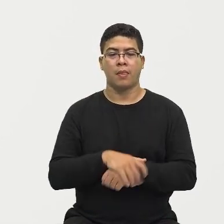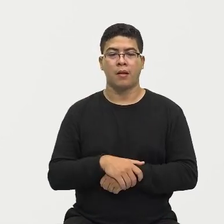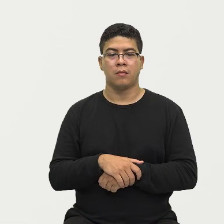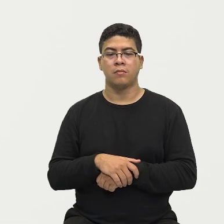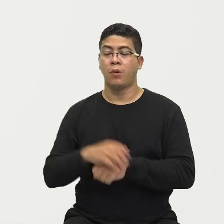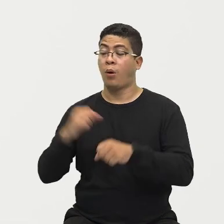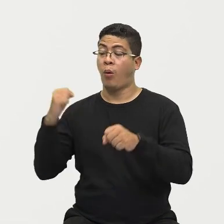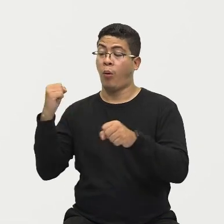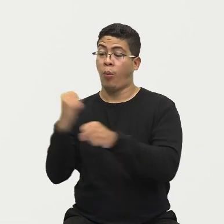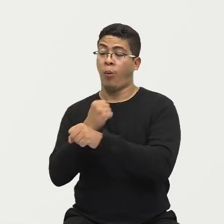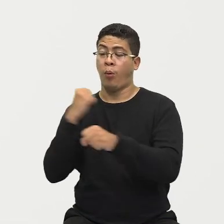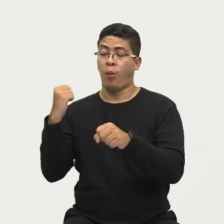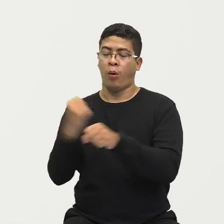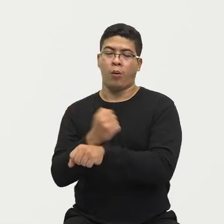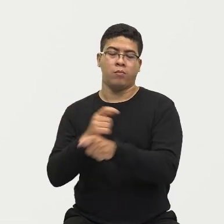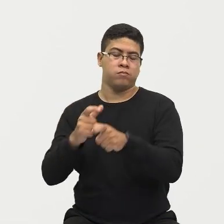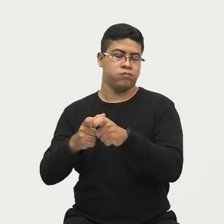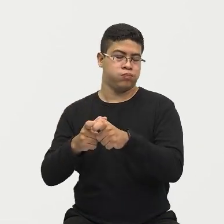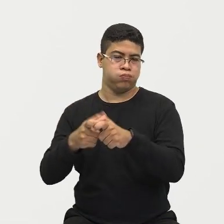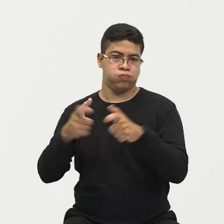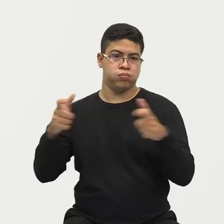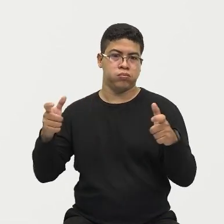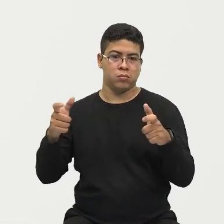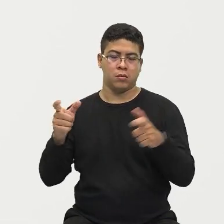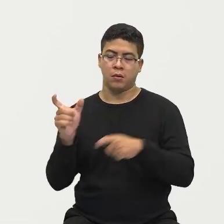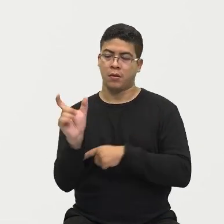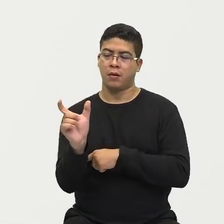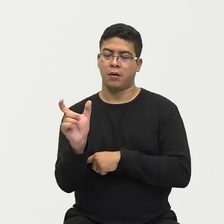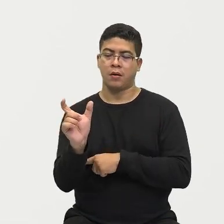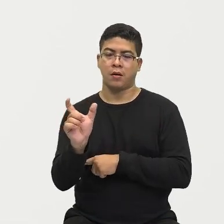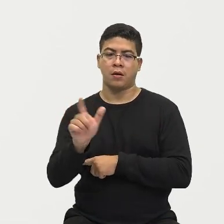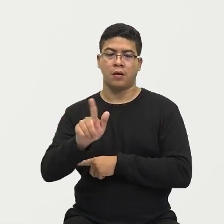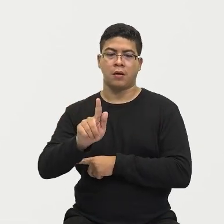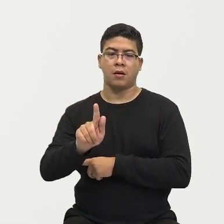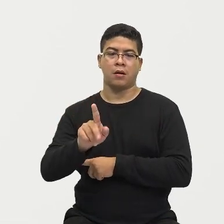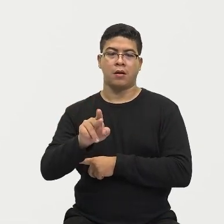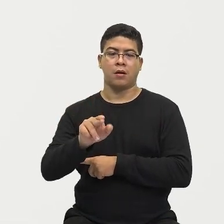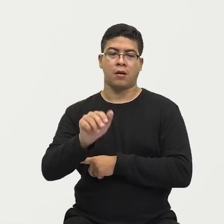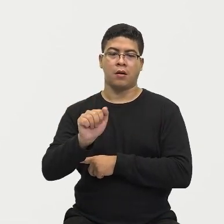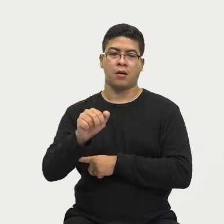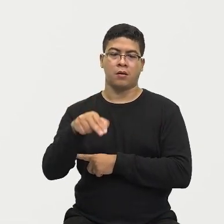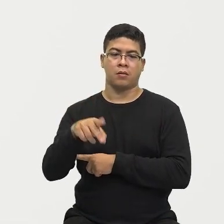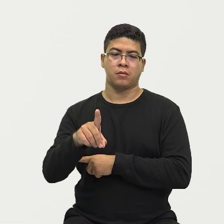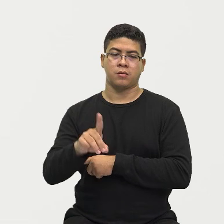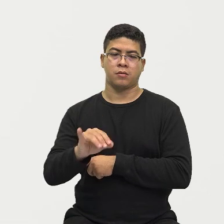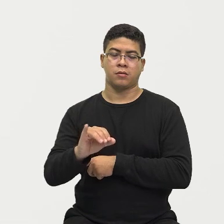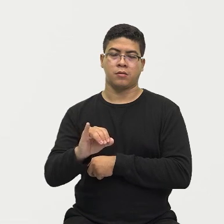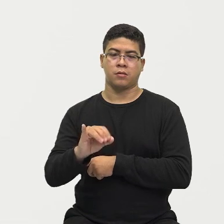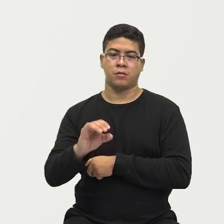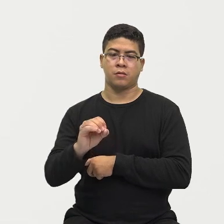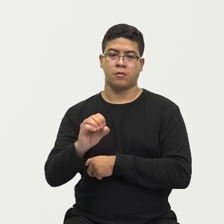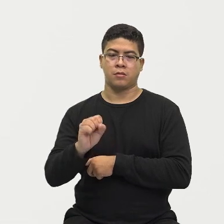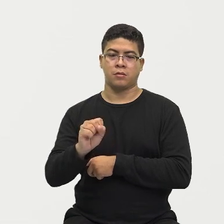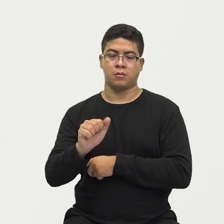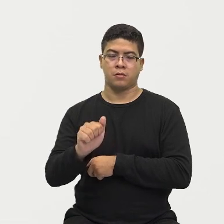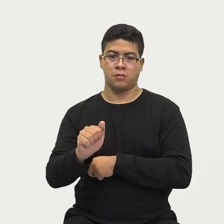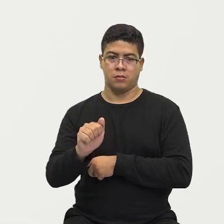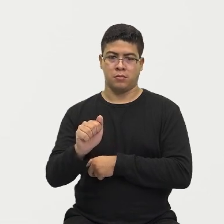grandiosa? Obra grandiosa. Grandiosa aí no caso é o quê? O que você diz aí?